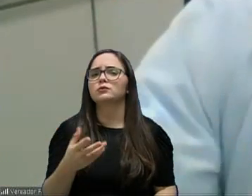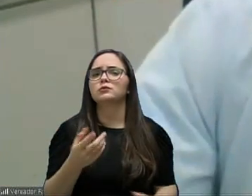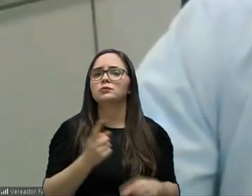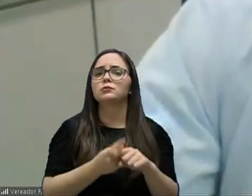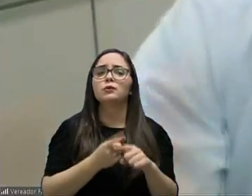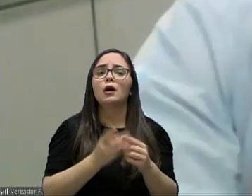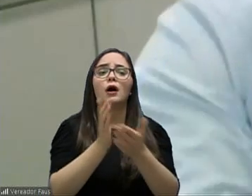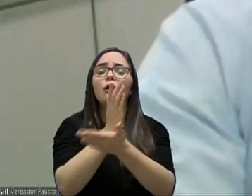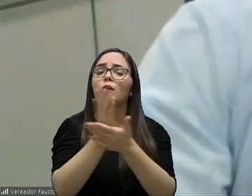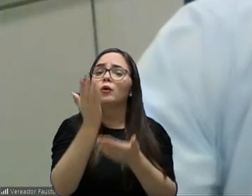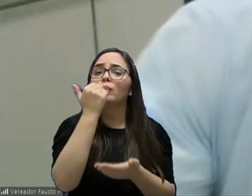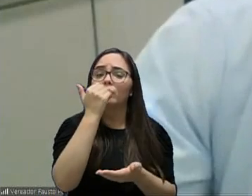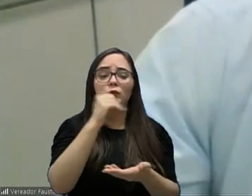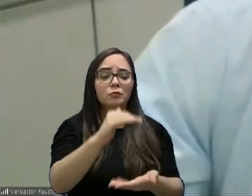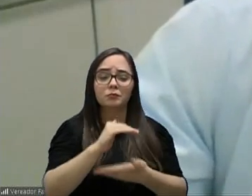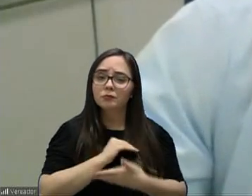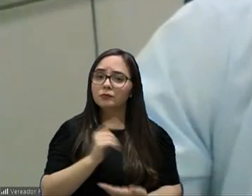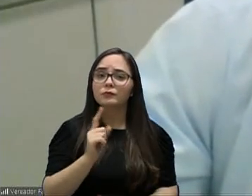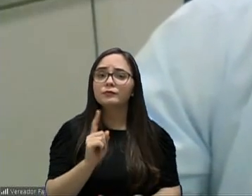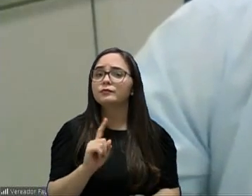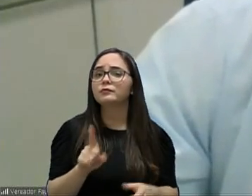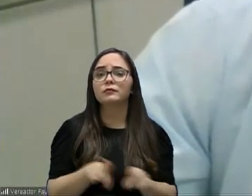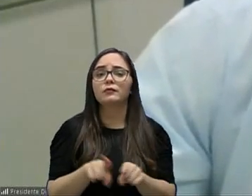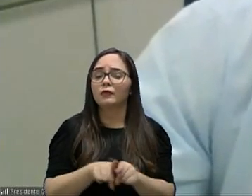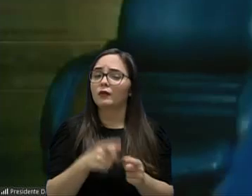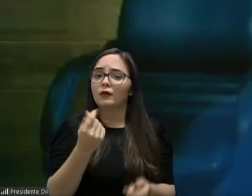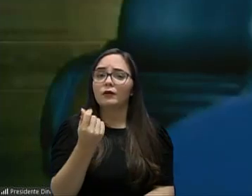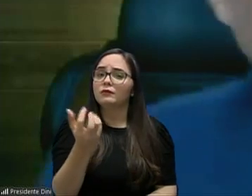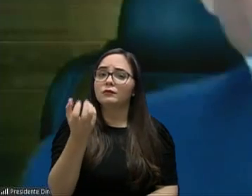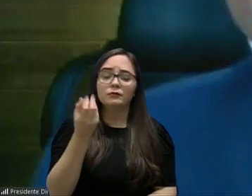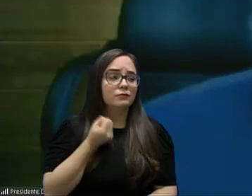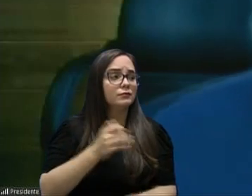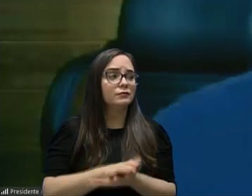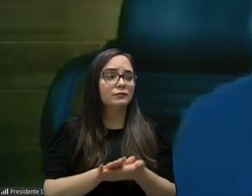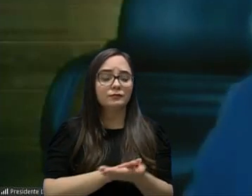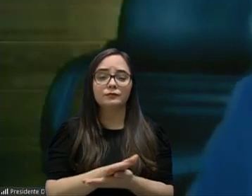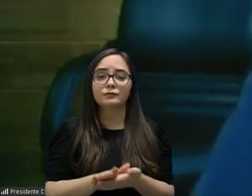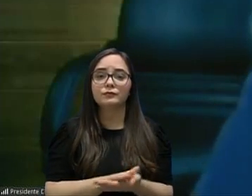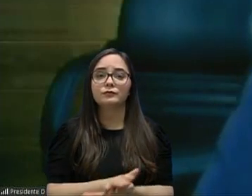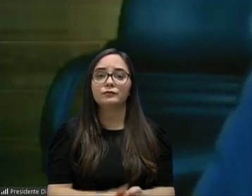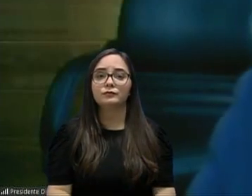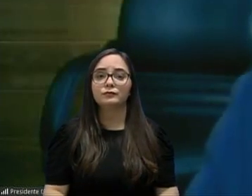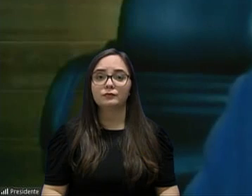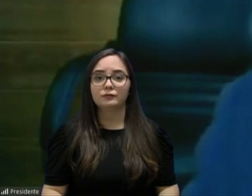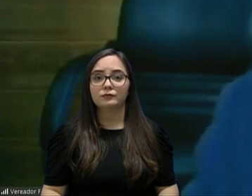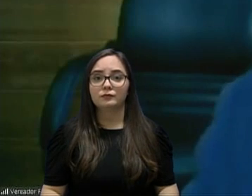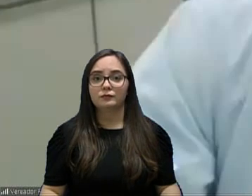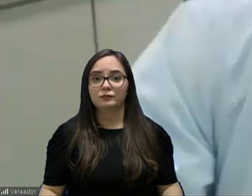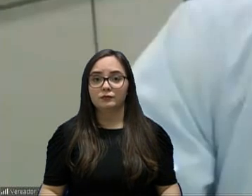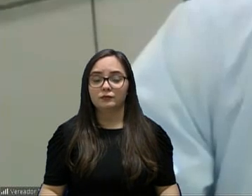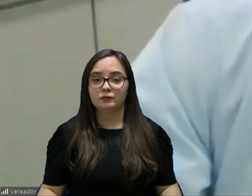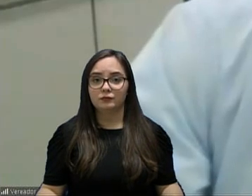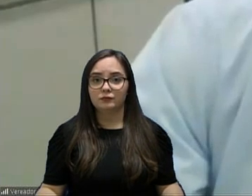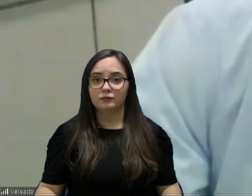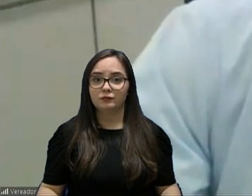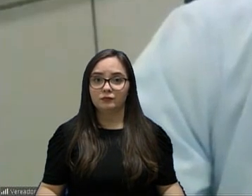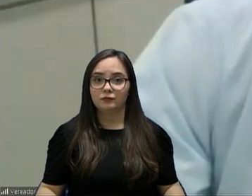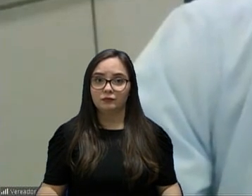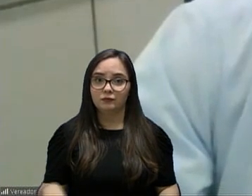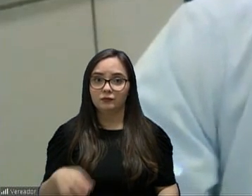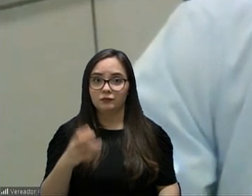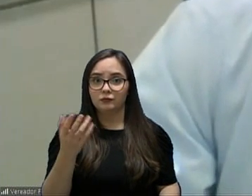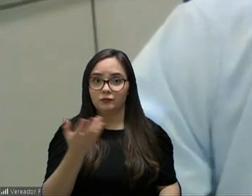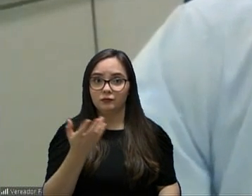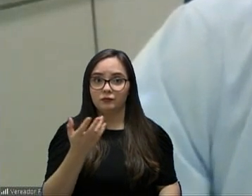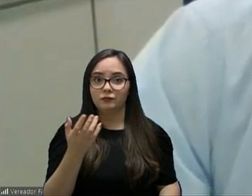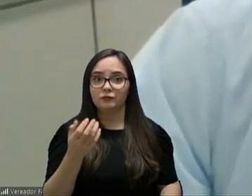nem alimentos e nem vale recurso para nesse momento. Vereador Fausto, no pinga-fogo o senhor fala,